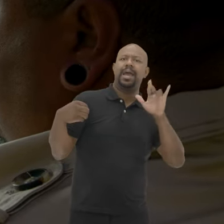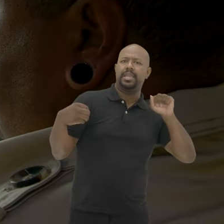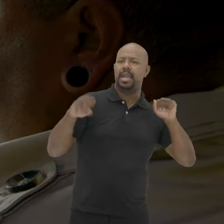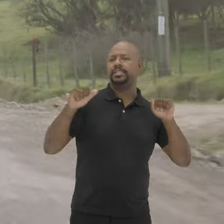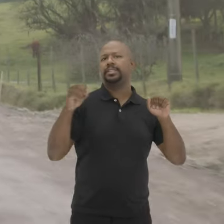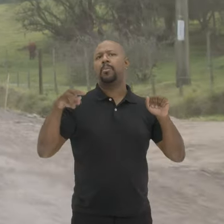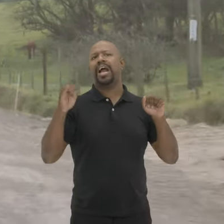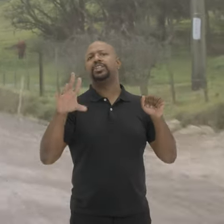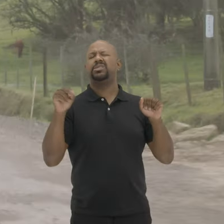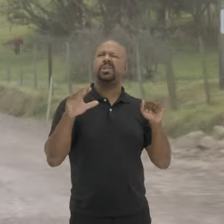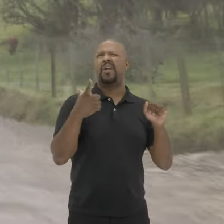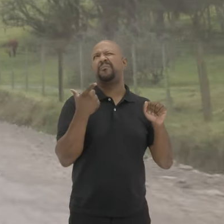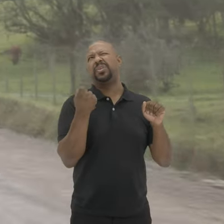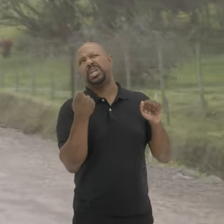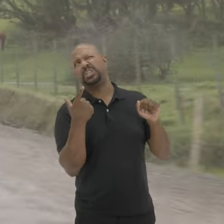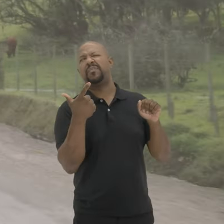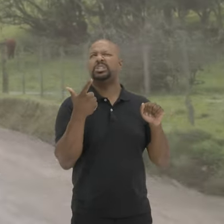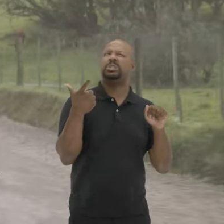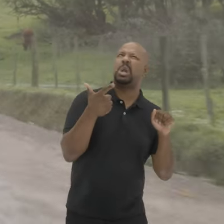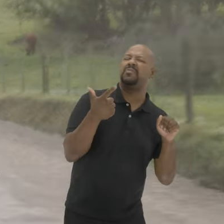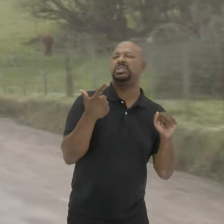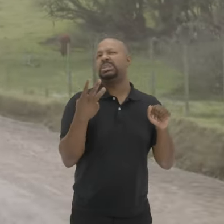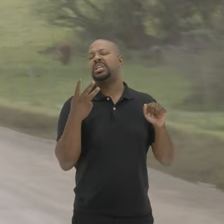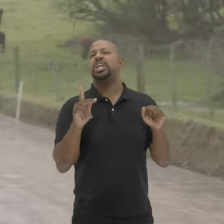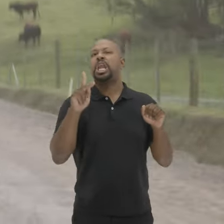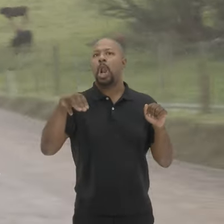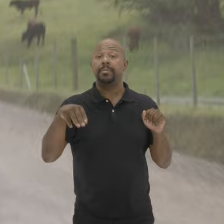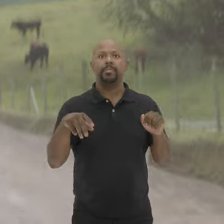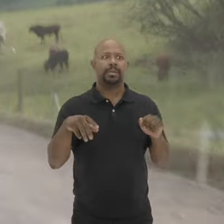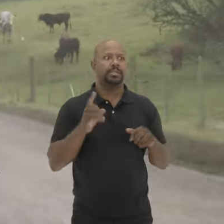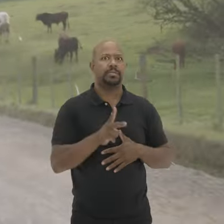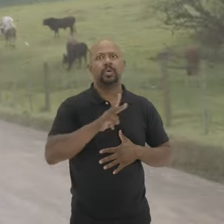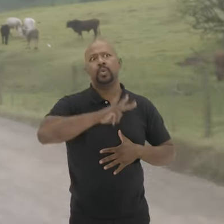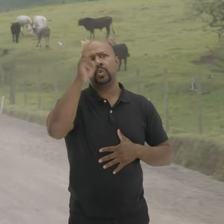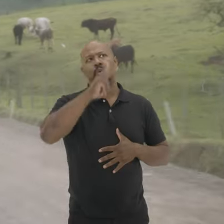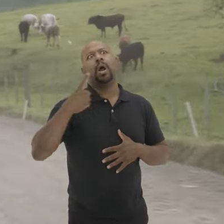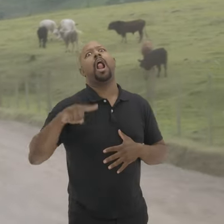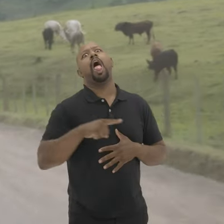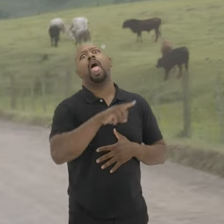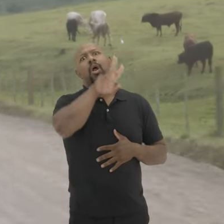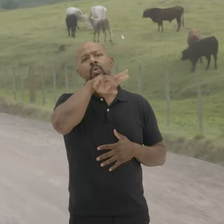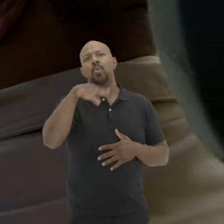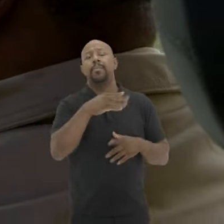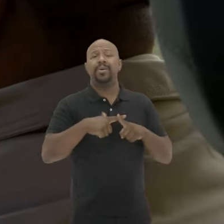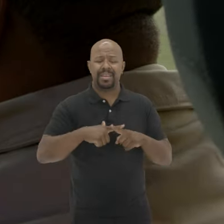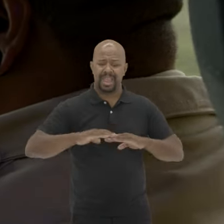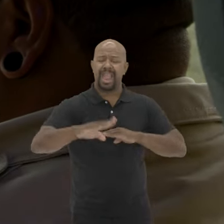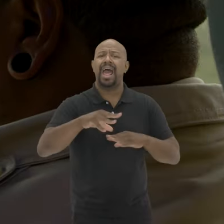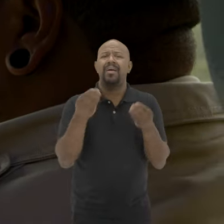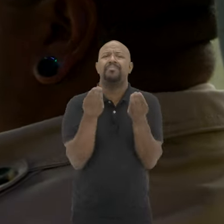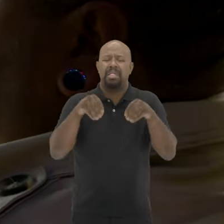20 e Poucos quilômetros a distância ela sempre Parecia um maior por ser uma estrada de chão por ser uma estrada bastante